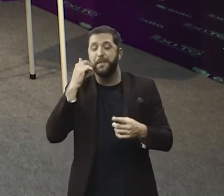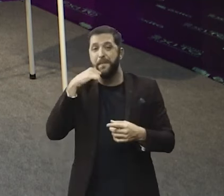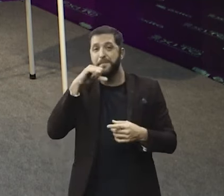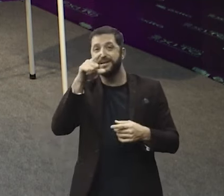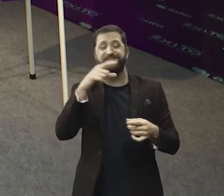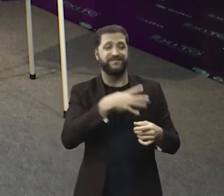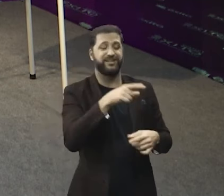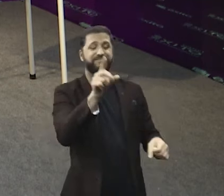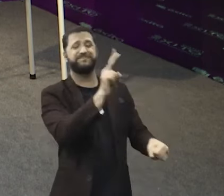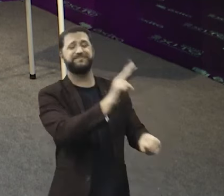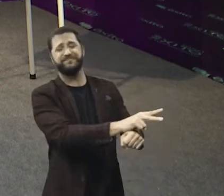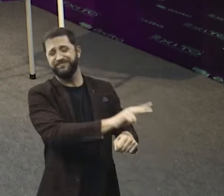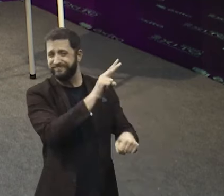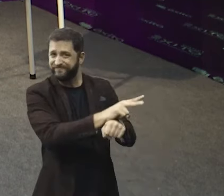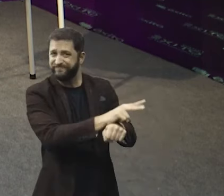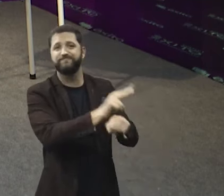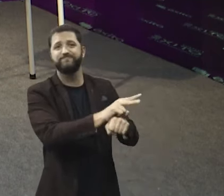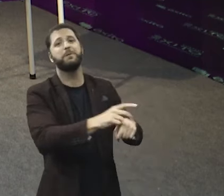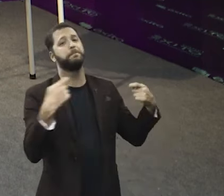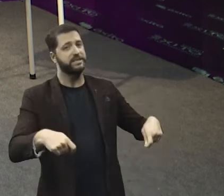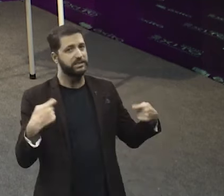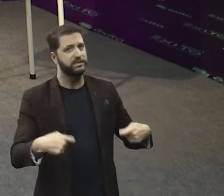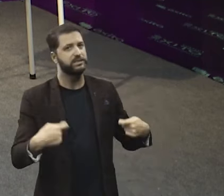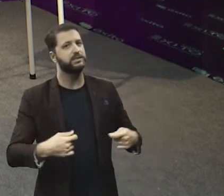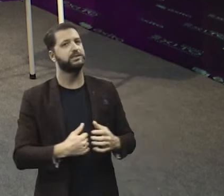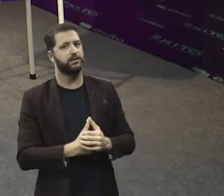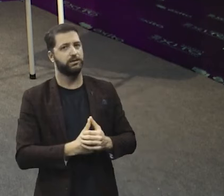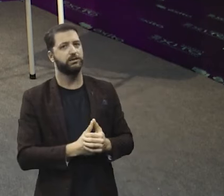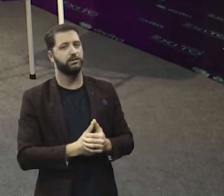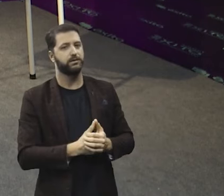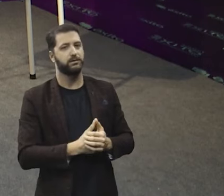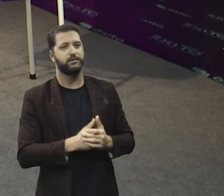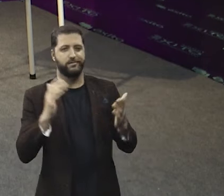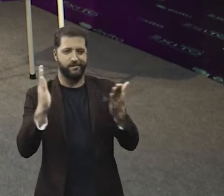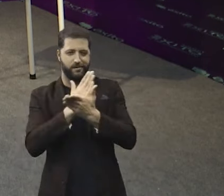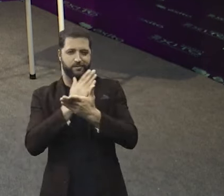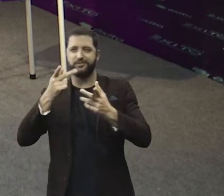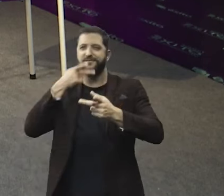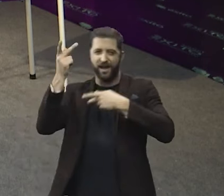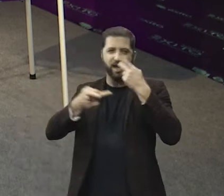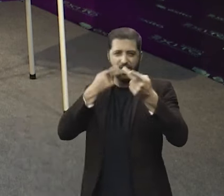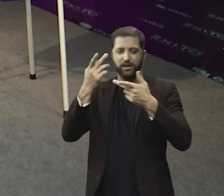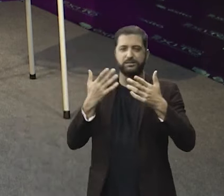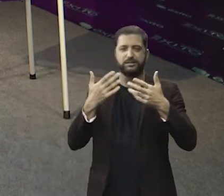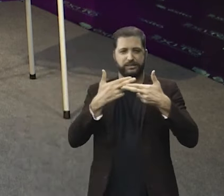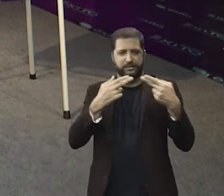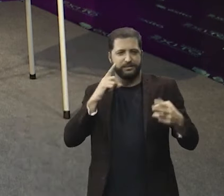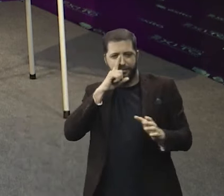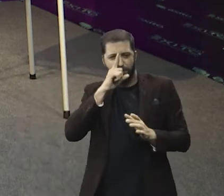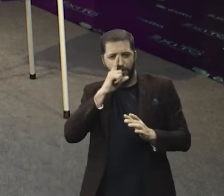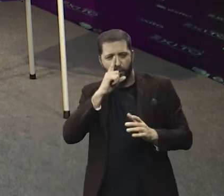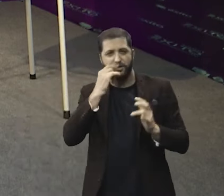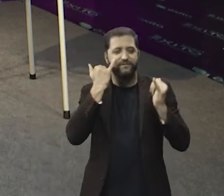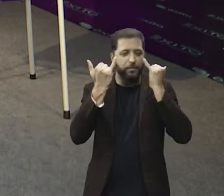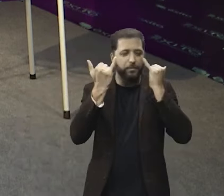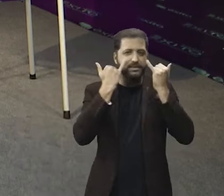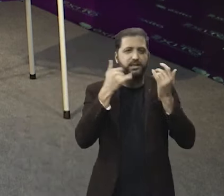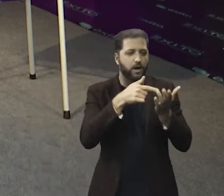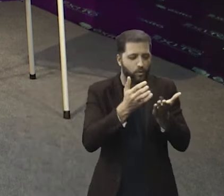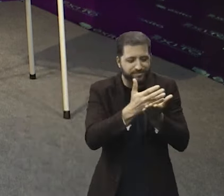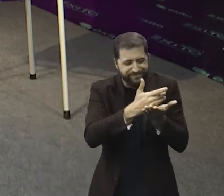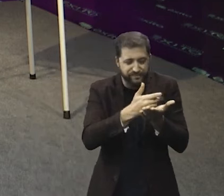eh tem várias pessoas que falam inclusive de perigos como vazamento de dados de